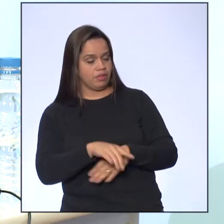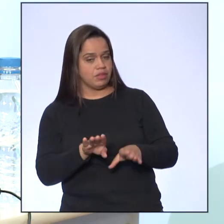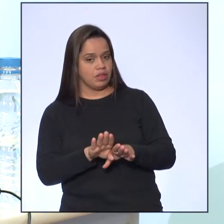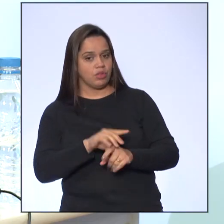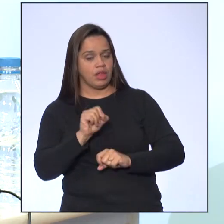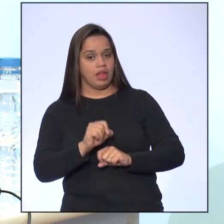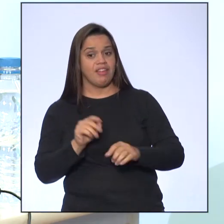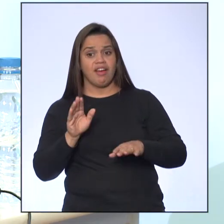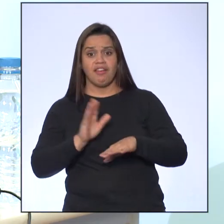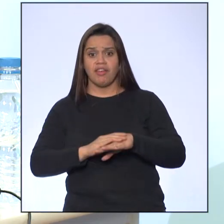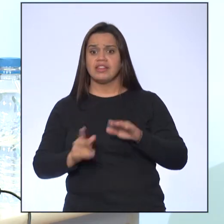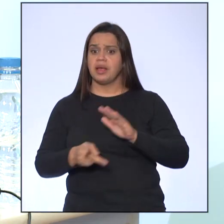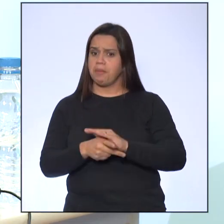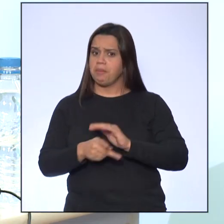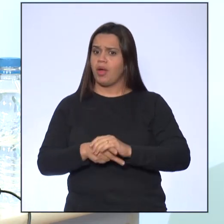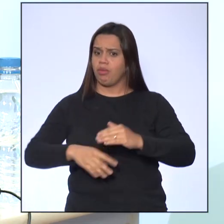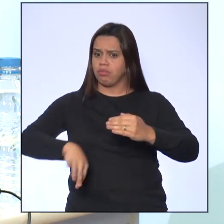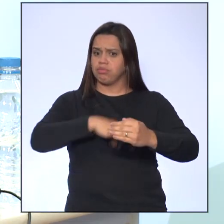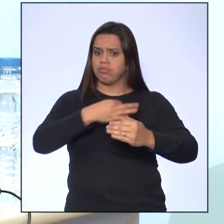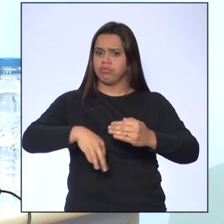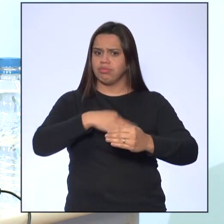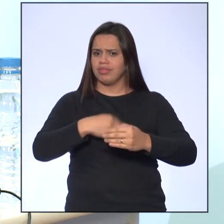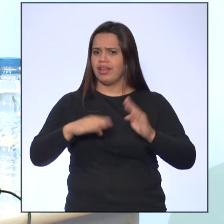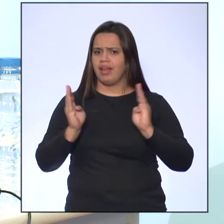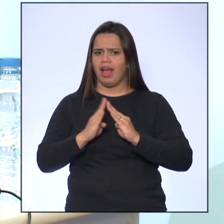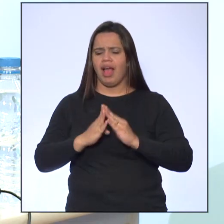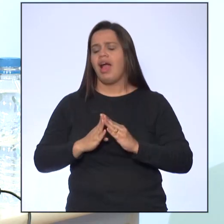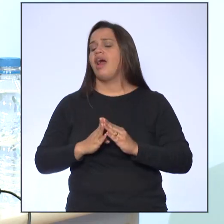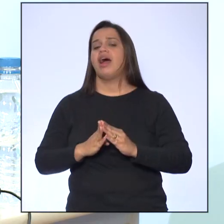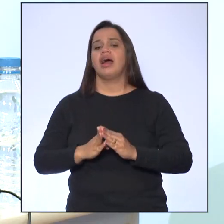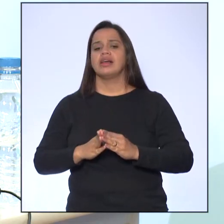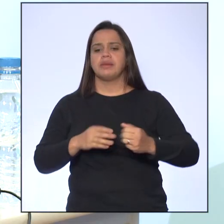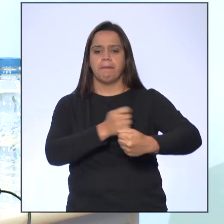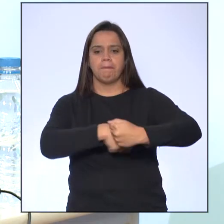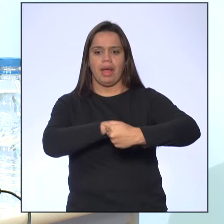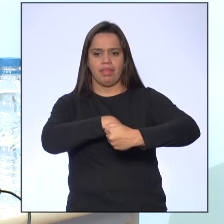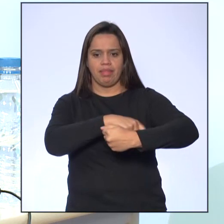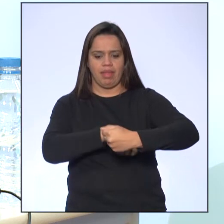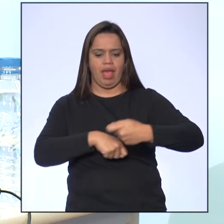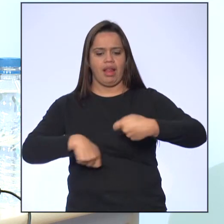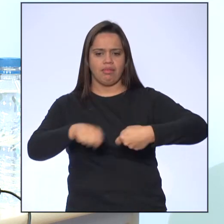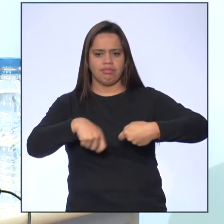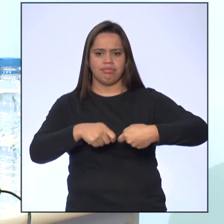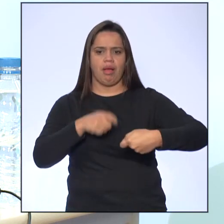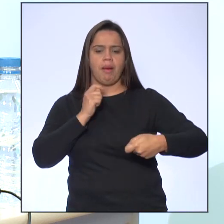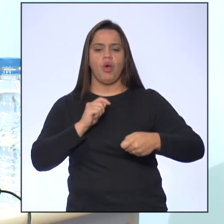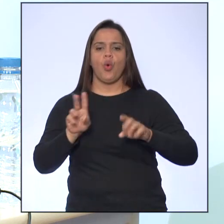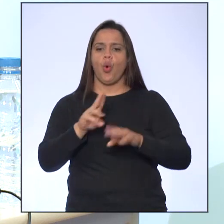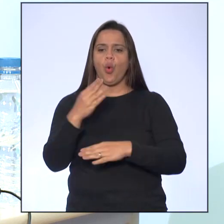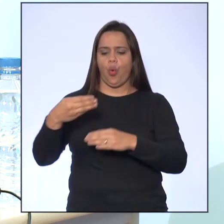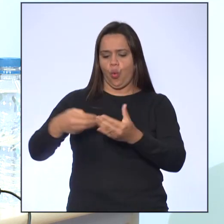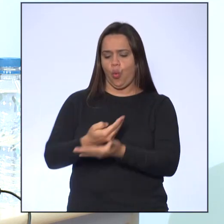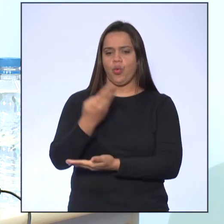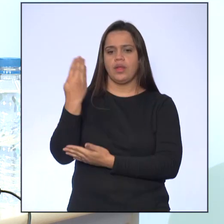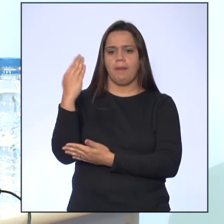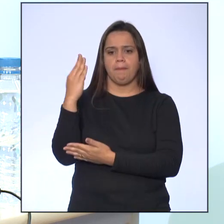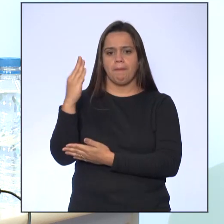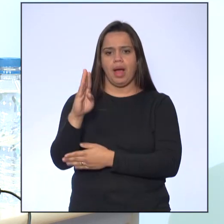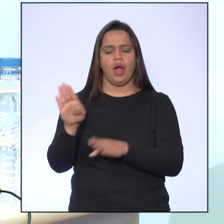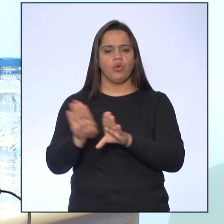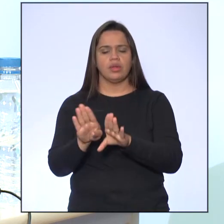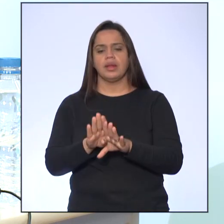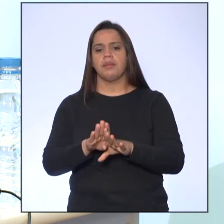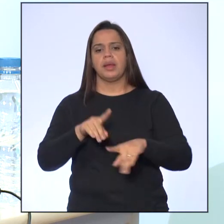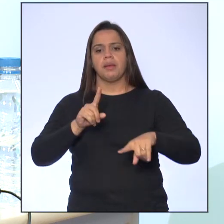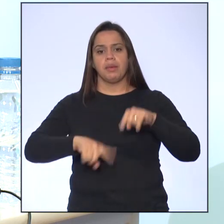instrumentos musicais em casa para testar. Testar com panela, com colher de pau, colher de metal, o que você tiver de sucata,